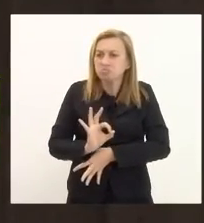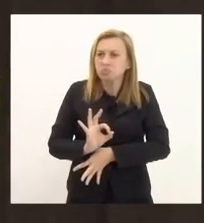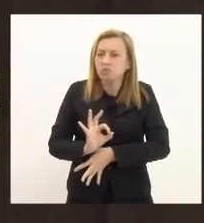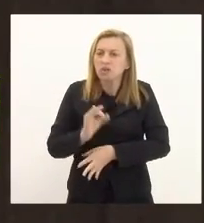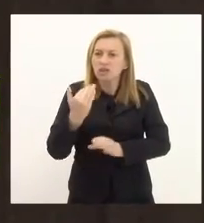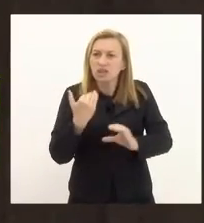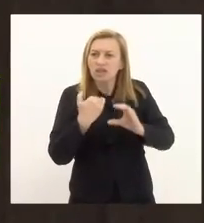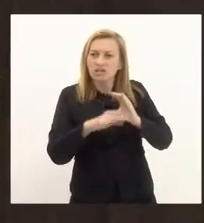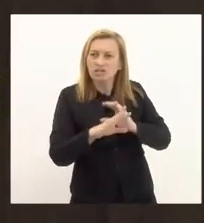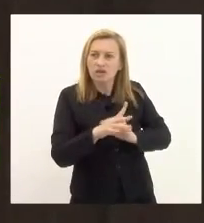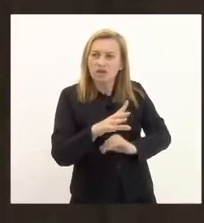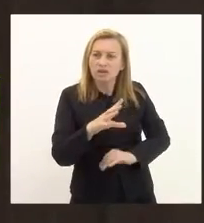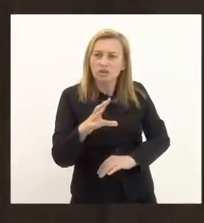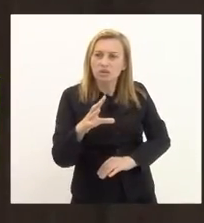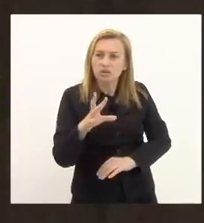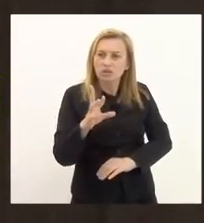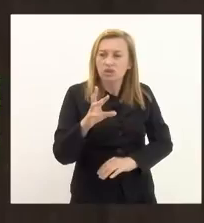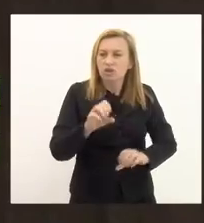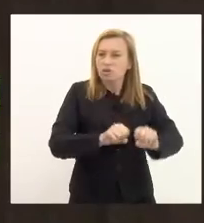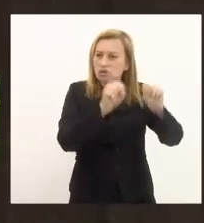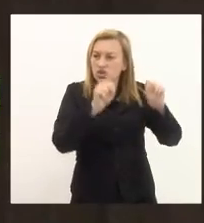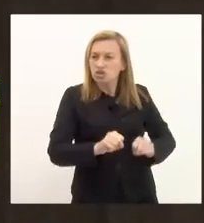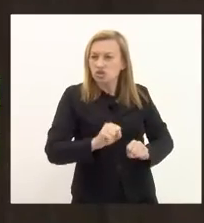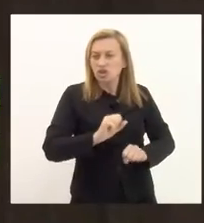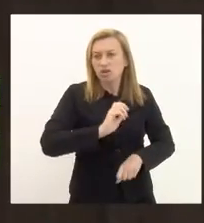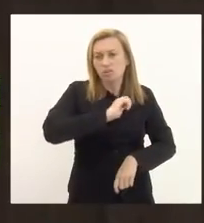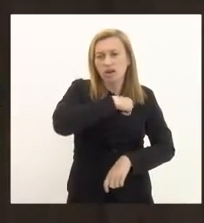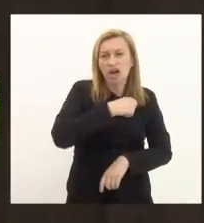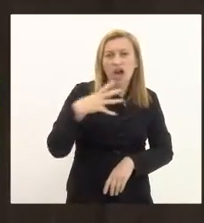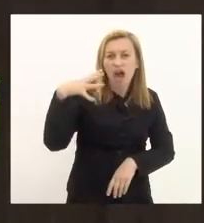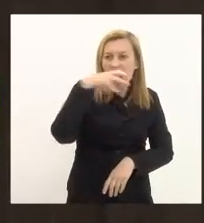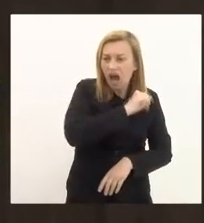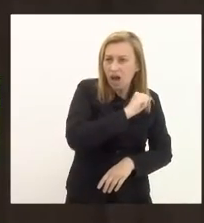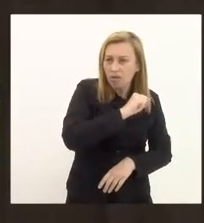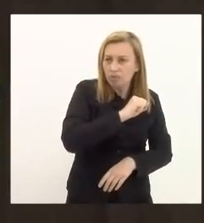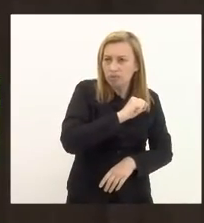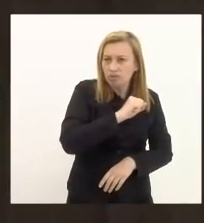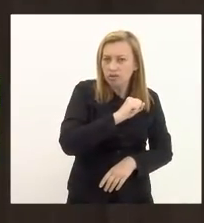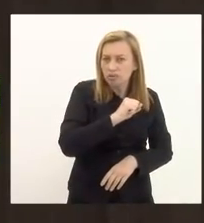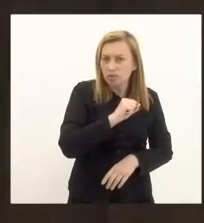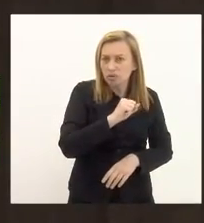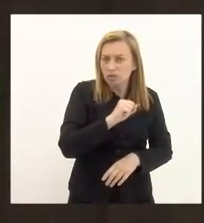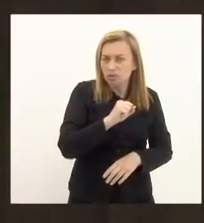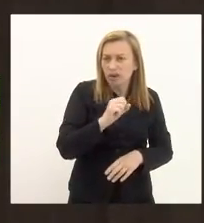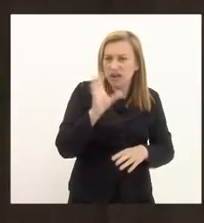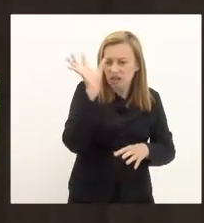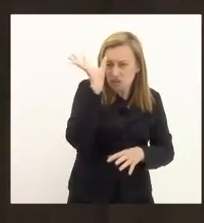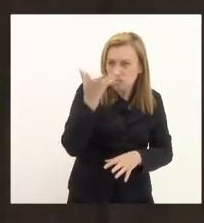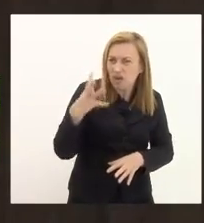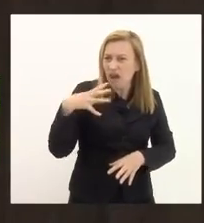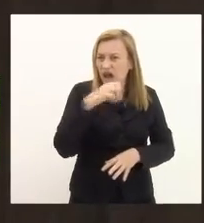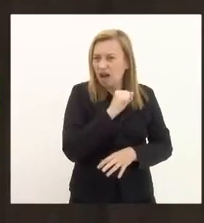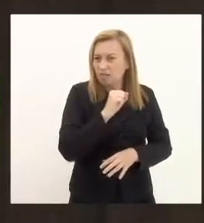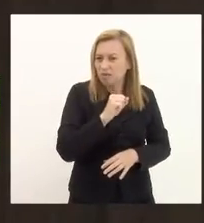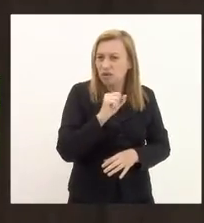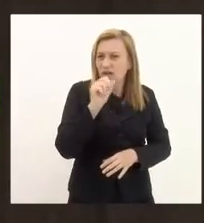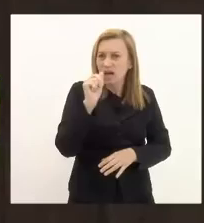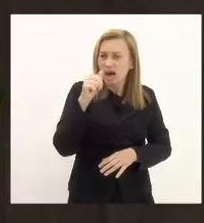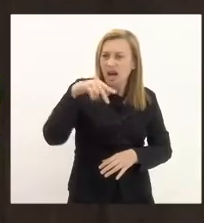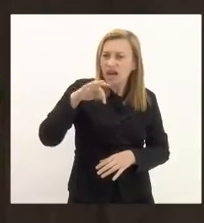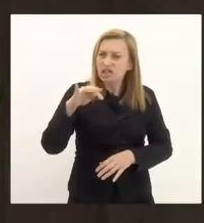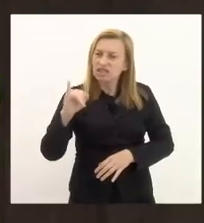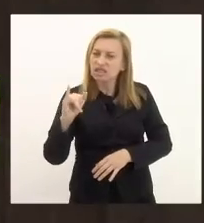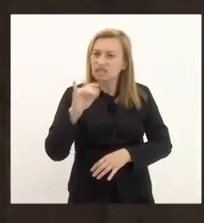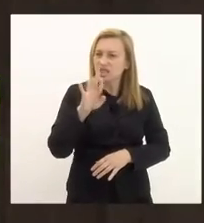e tá enviando o regime expressas para esse plenário que está sendo adotado de forma totalmente atribulada e de uma forma anti democrática